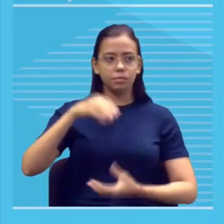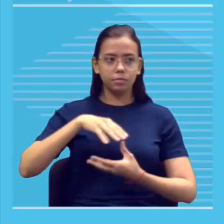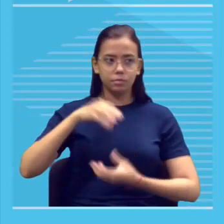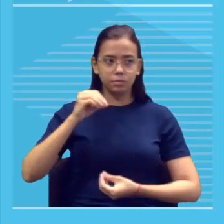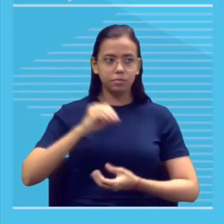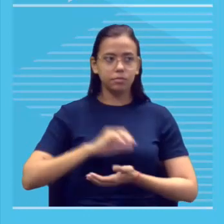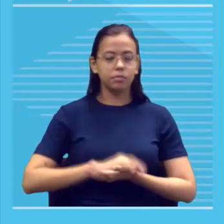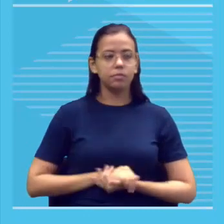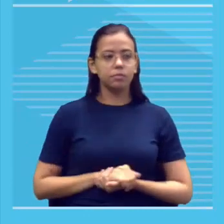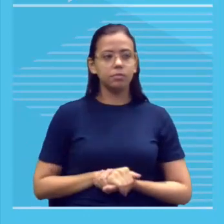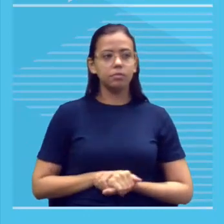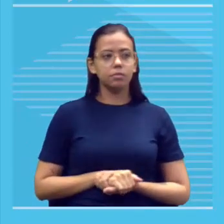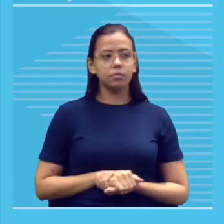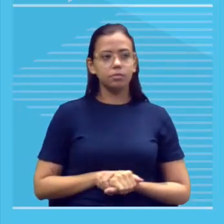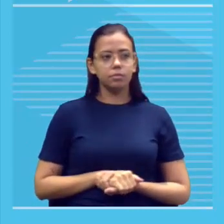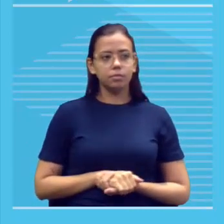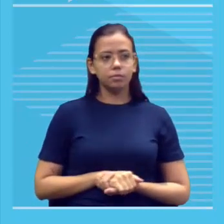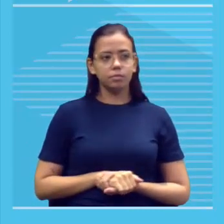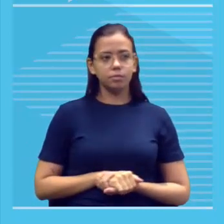espíritos